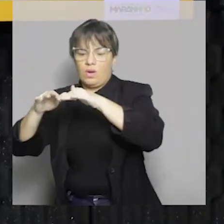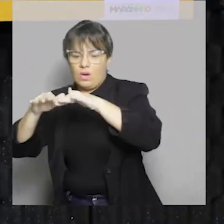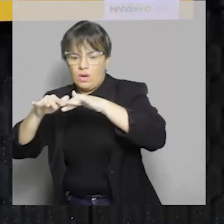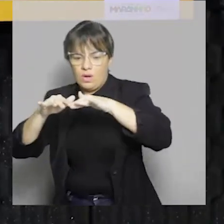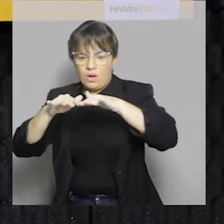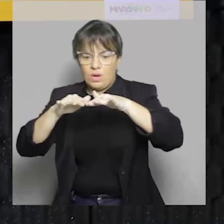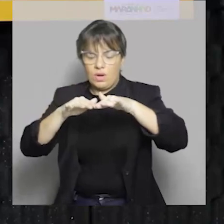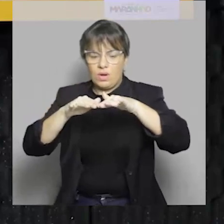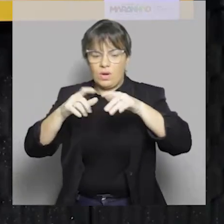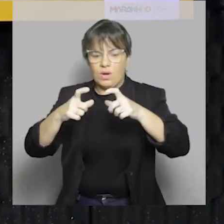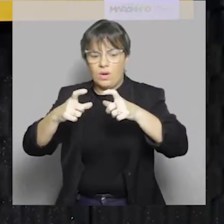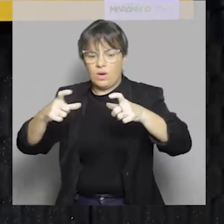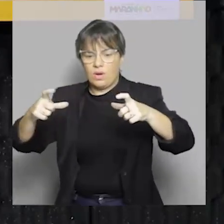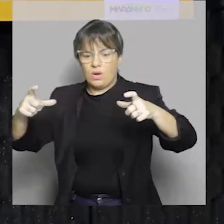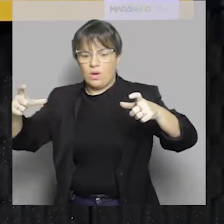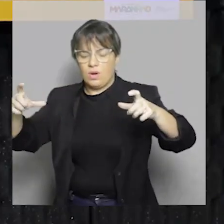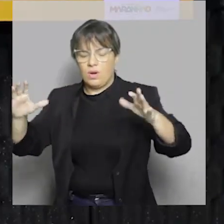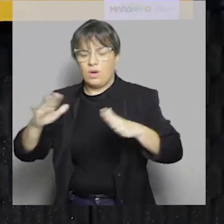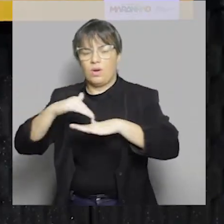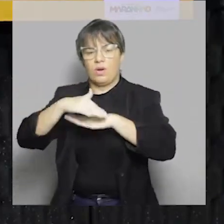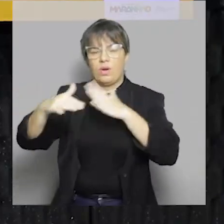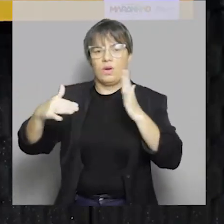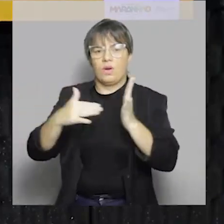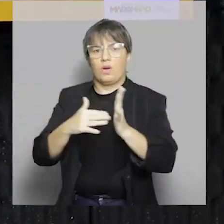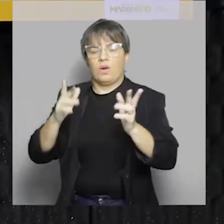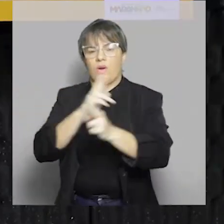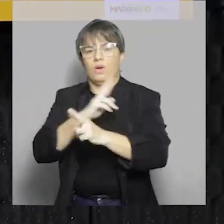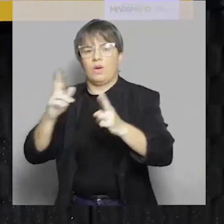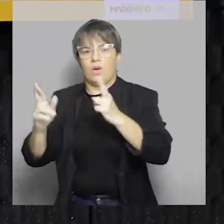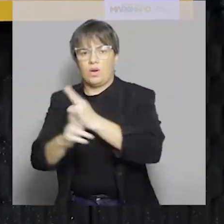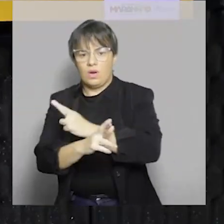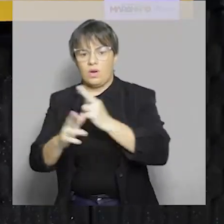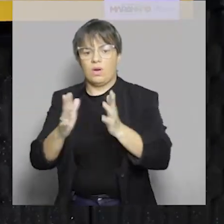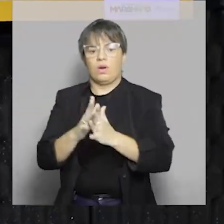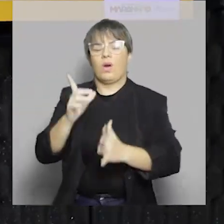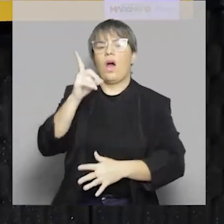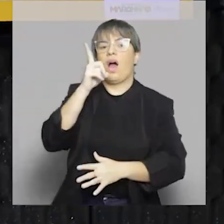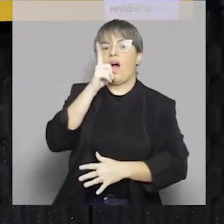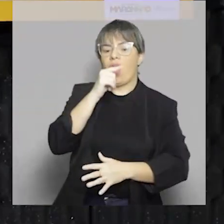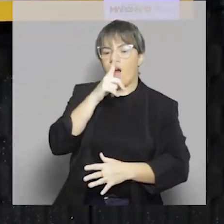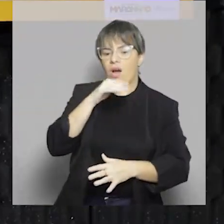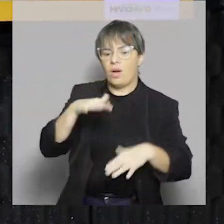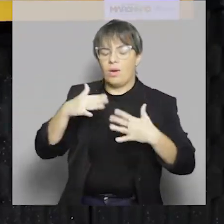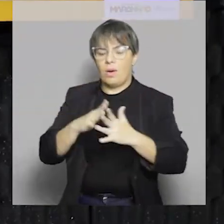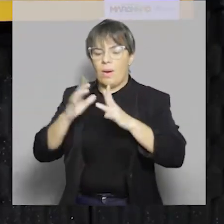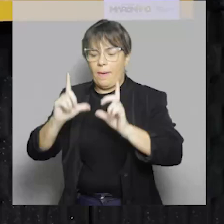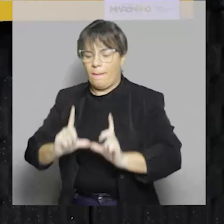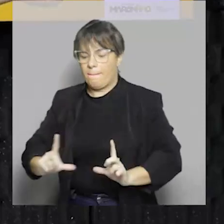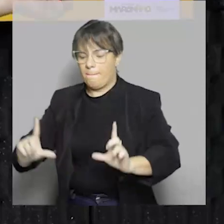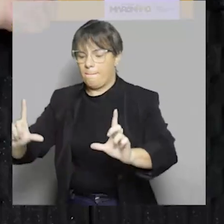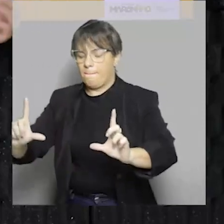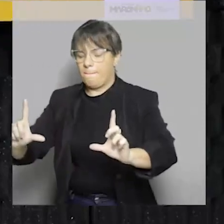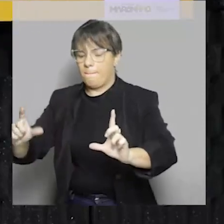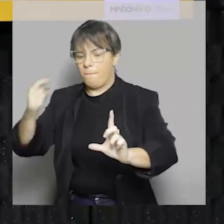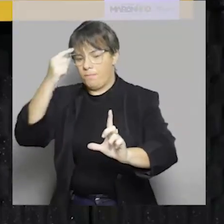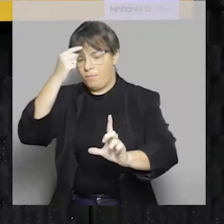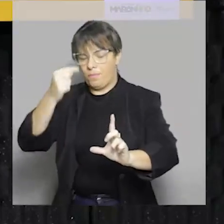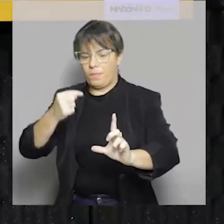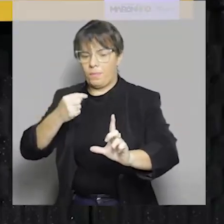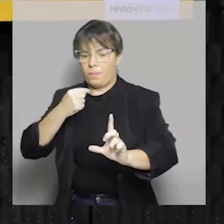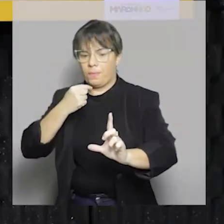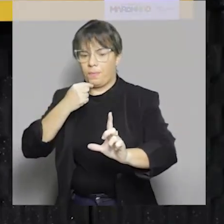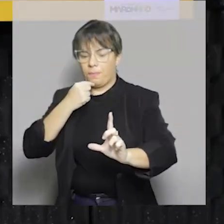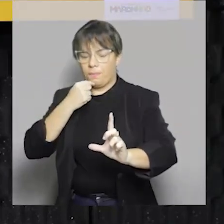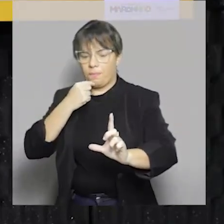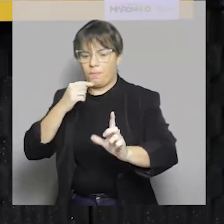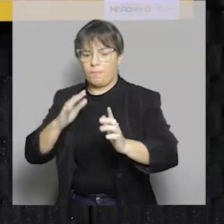aumentou. Veja que eu estou falando tudo isso relativo a quê, meu estudante? Estou falando da água, tá certo? E na última imagem, que eu tenho uma alto